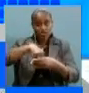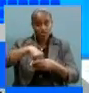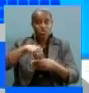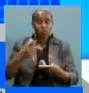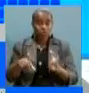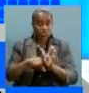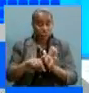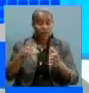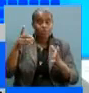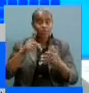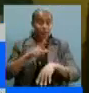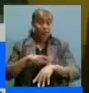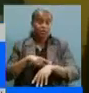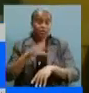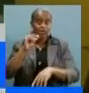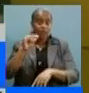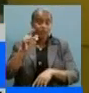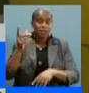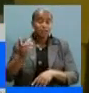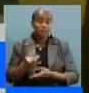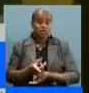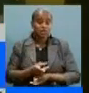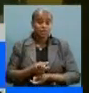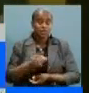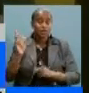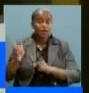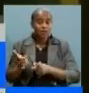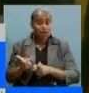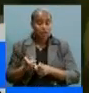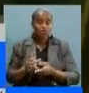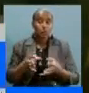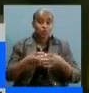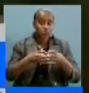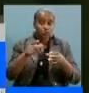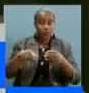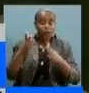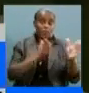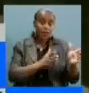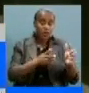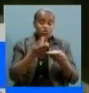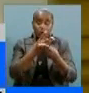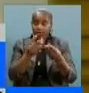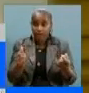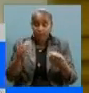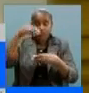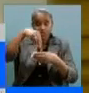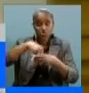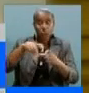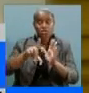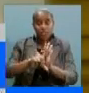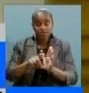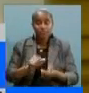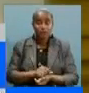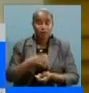marcadas para 10 de março. A Comissão Eleitoral do país recebeu hoje da ONU parte substancial dos materiais para eleições